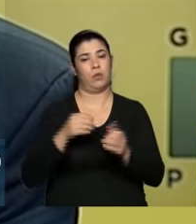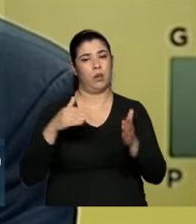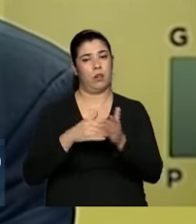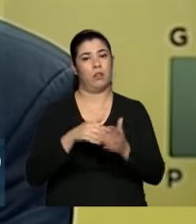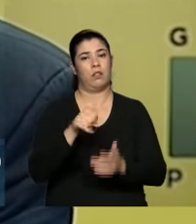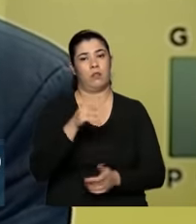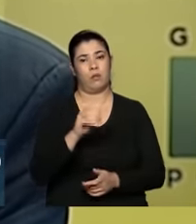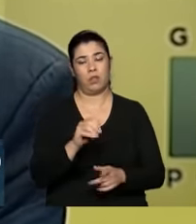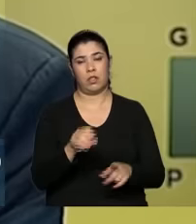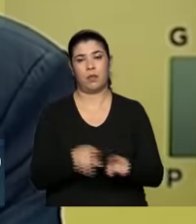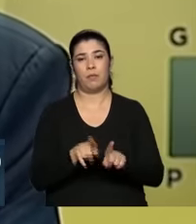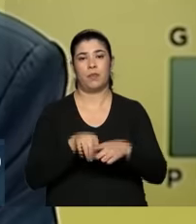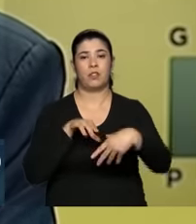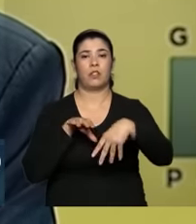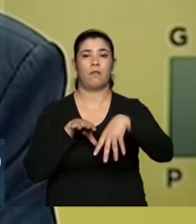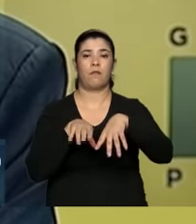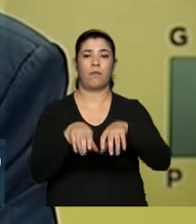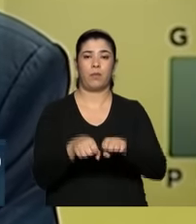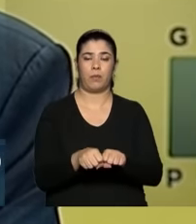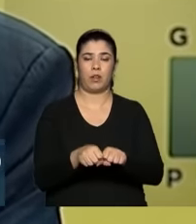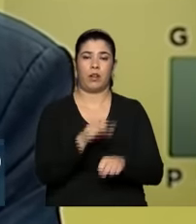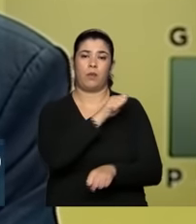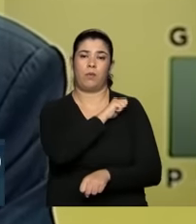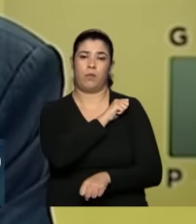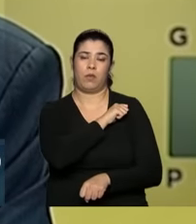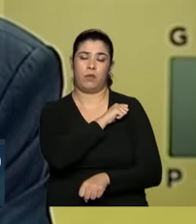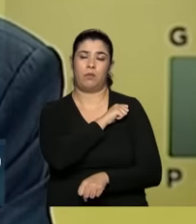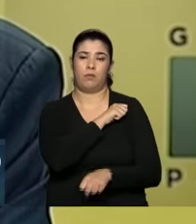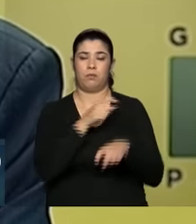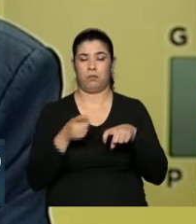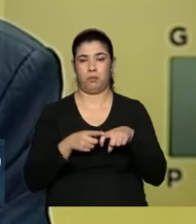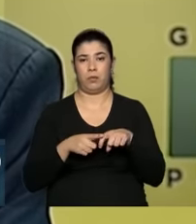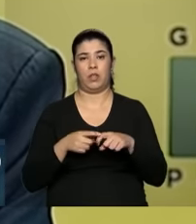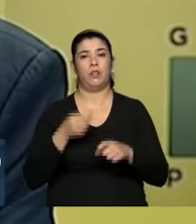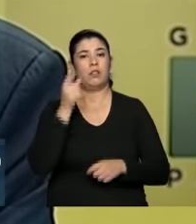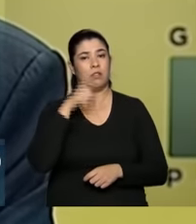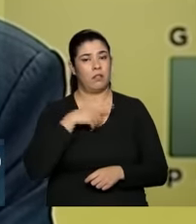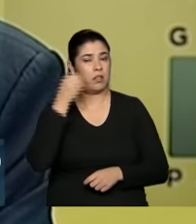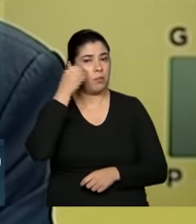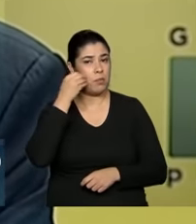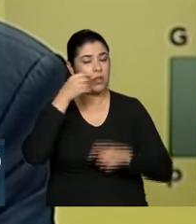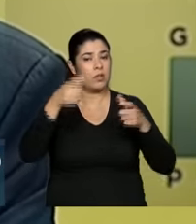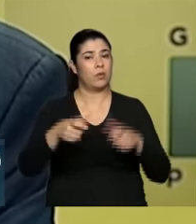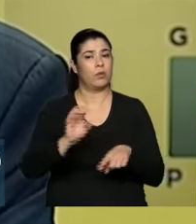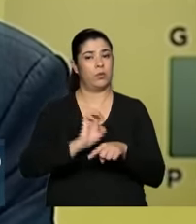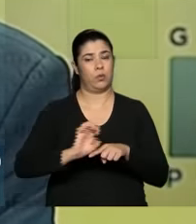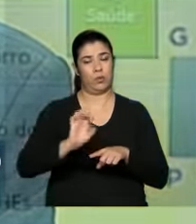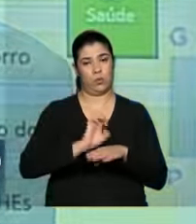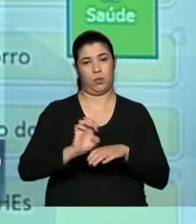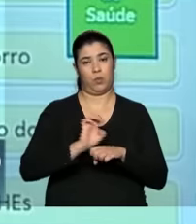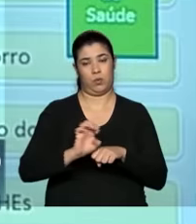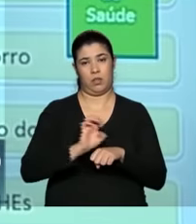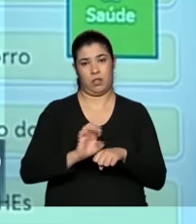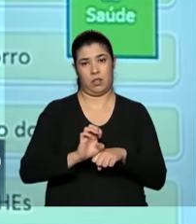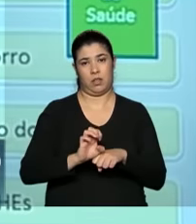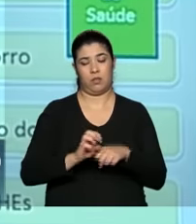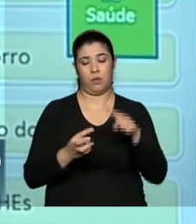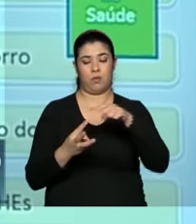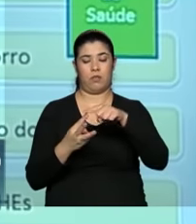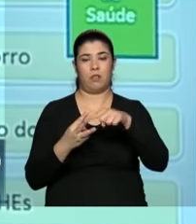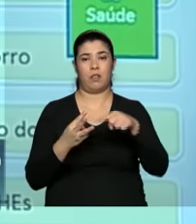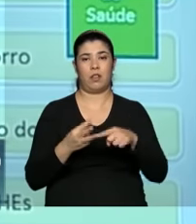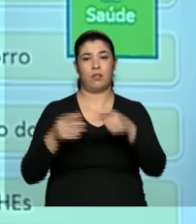alunos formados. Mas aí, no item 4, vocês veem que no fim do 1º ano do curso, já tem que haver 3 residências médicas